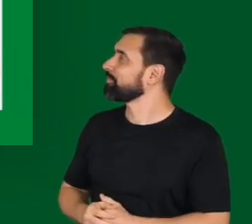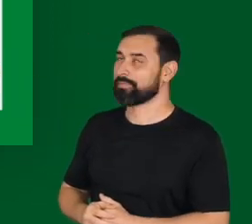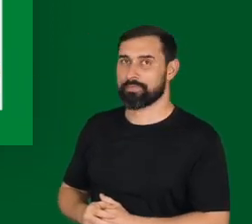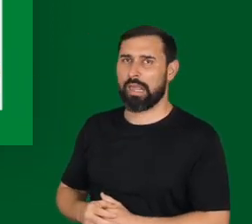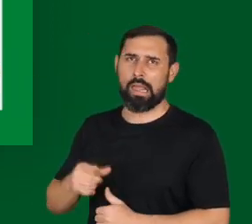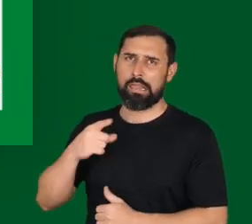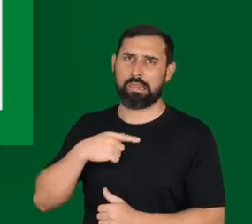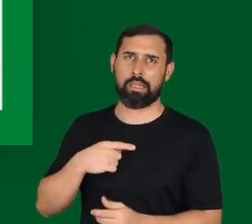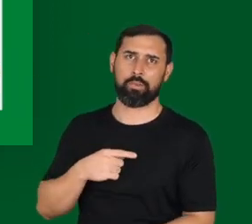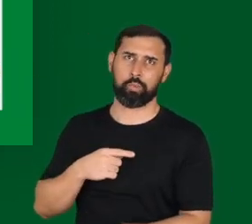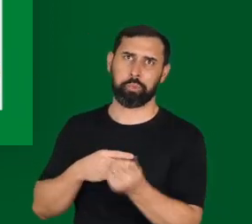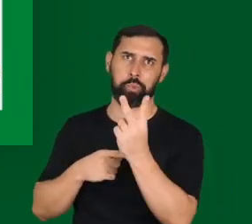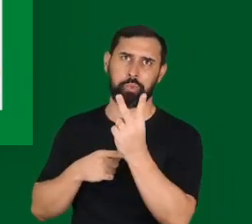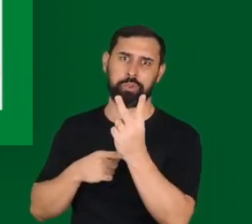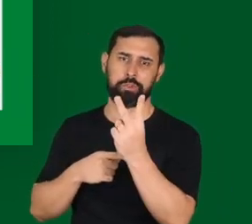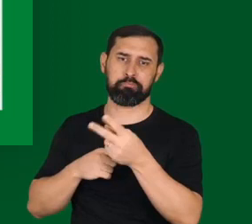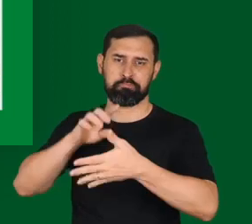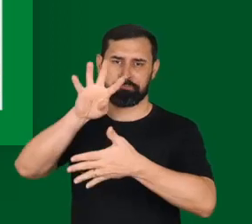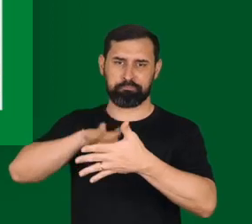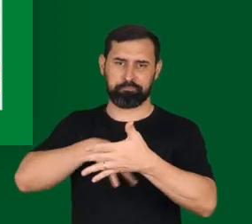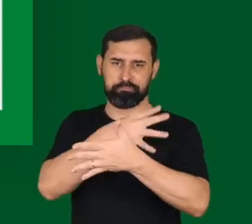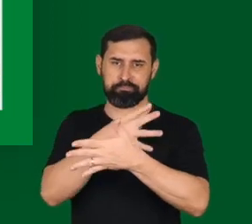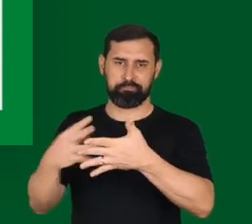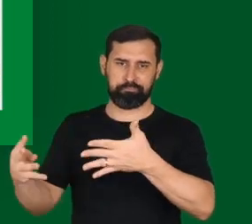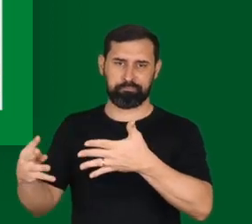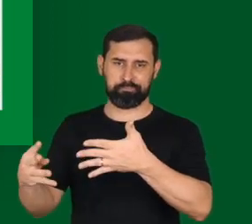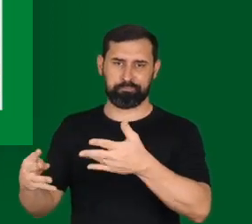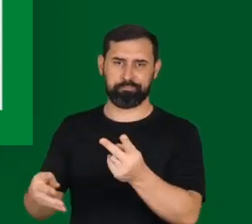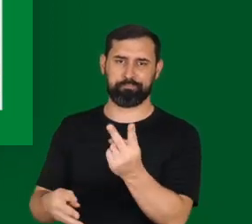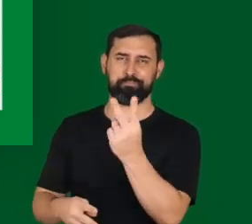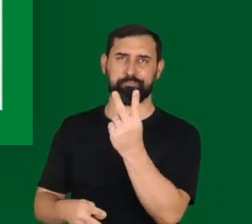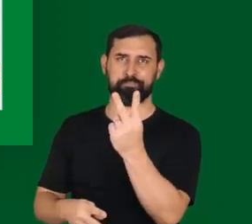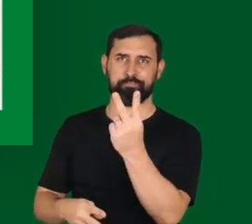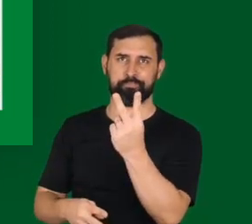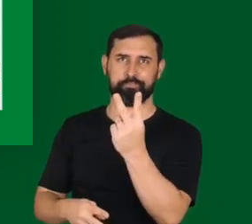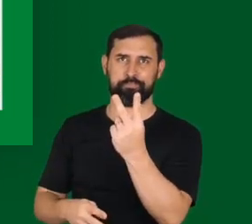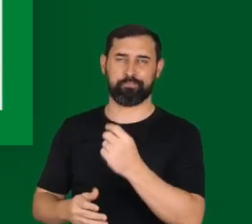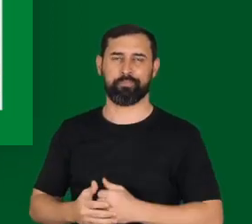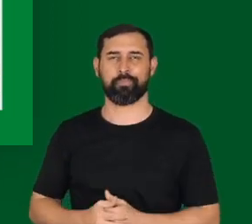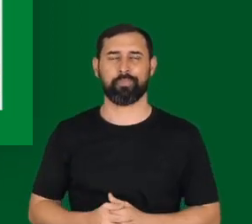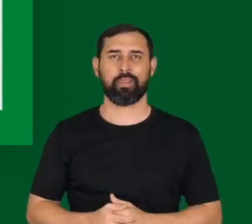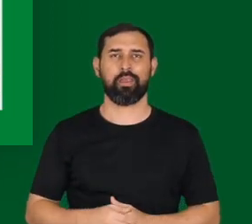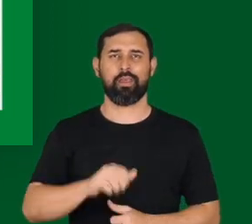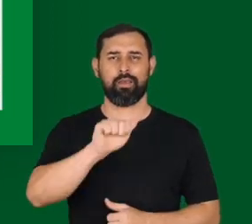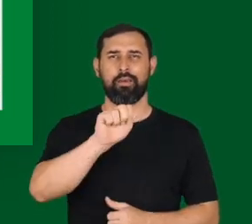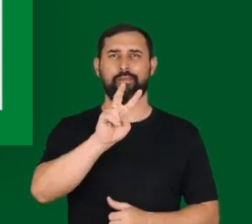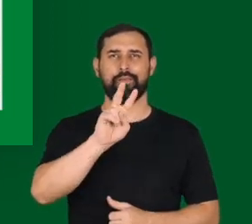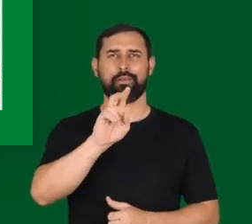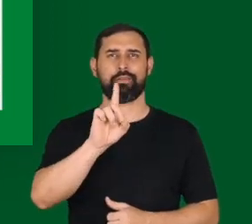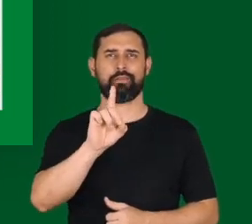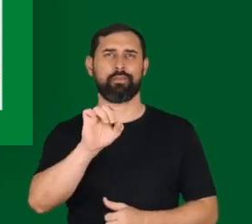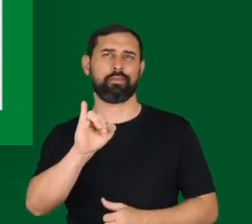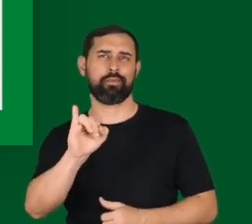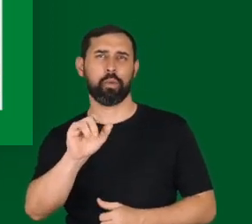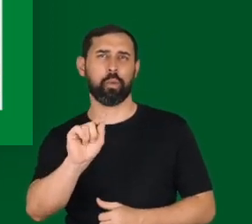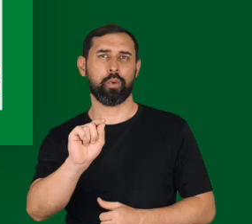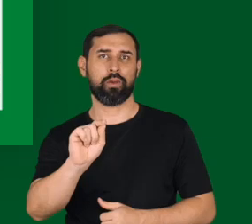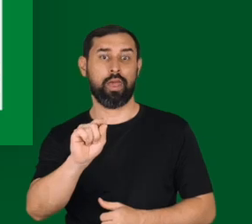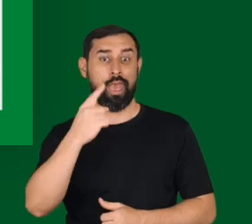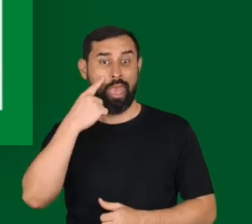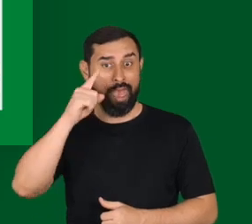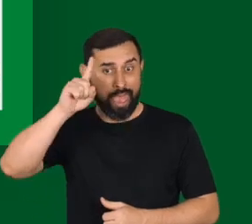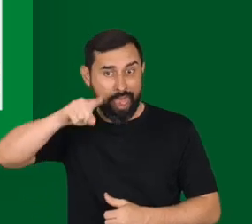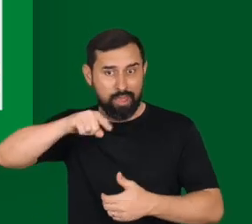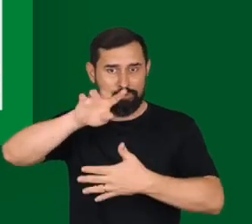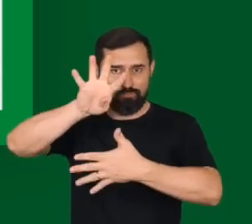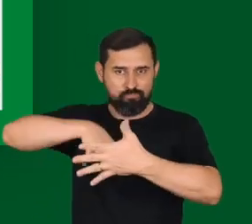Vou falar de 2 escalas aqui que a gente utiliza muito, é o Glasgow e o AVDI. Então, o AVDI é o quê? é uma escala